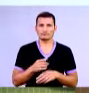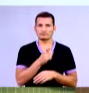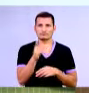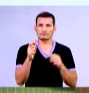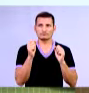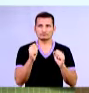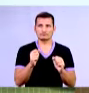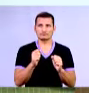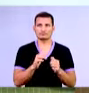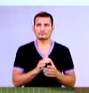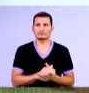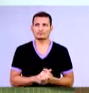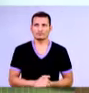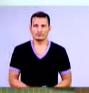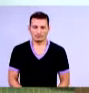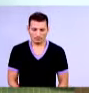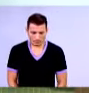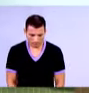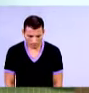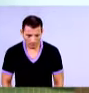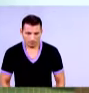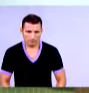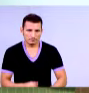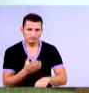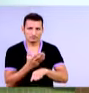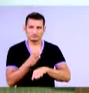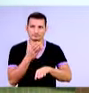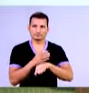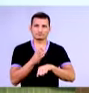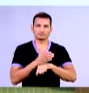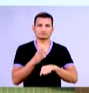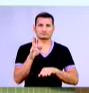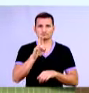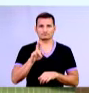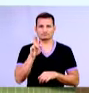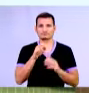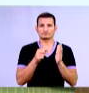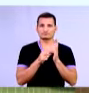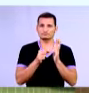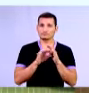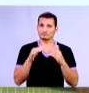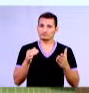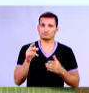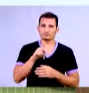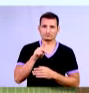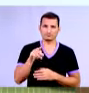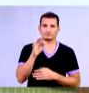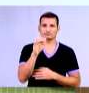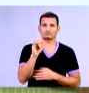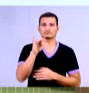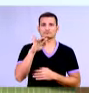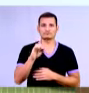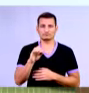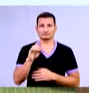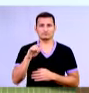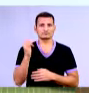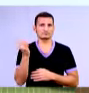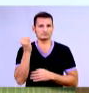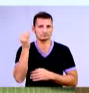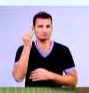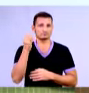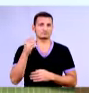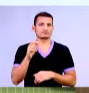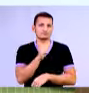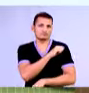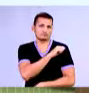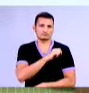possam praticar com o uso das ferramentas, né? Então, professor Fábio, é importante, né, que os alunos tenham consciência de